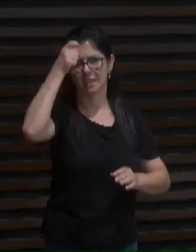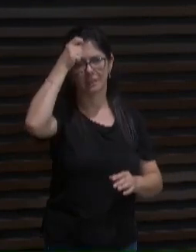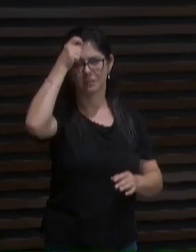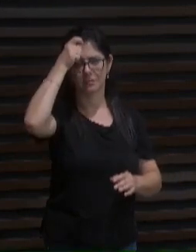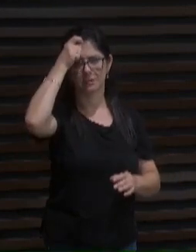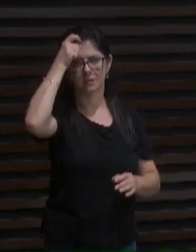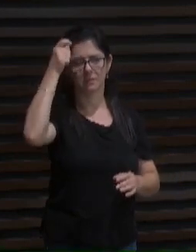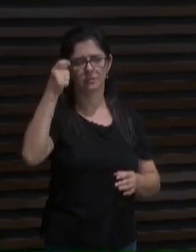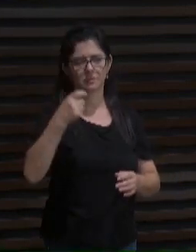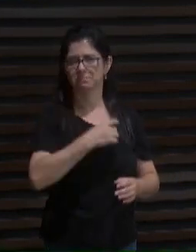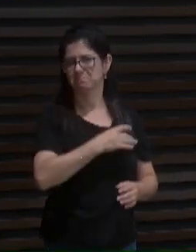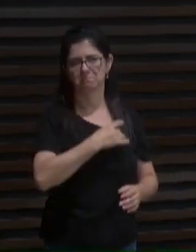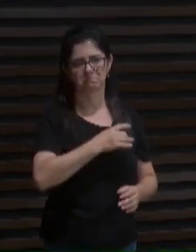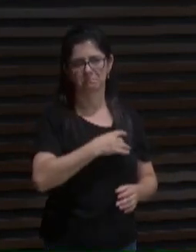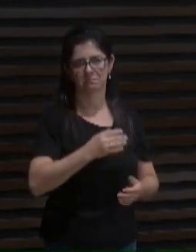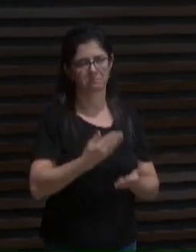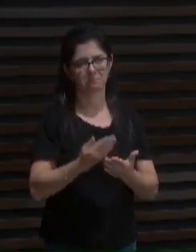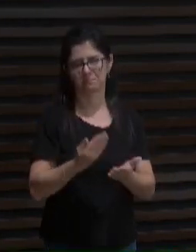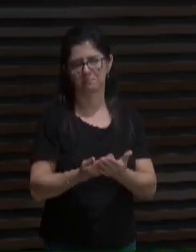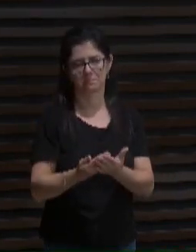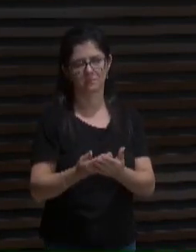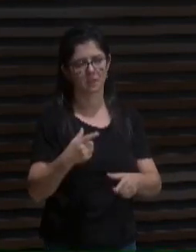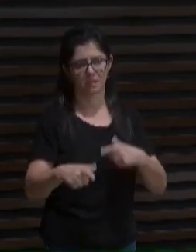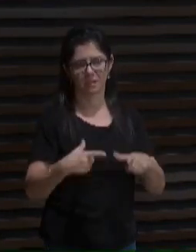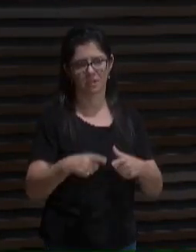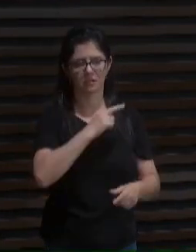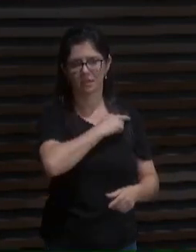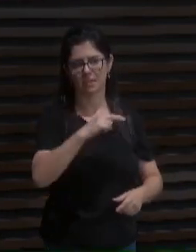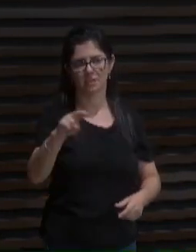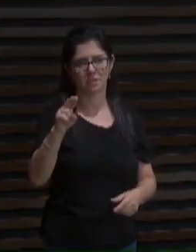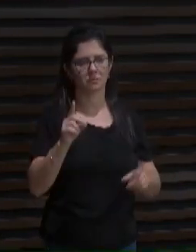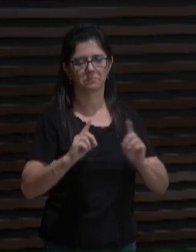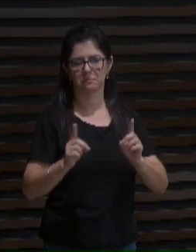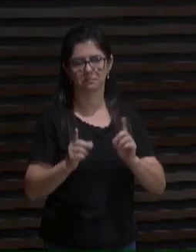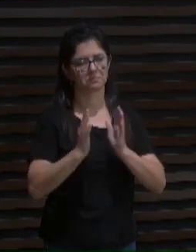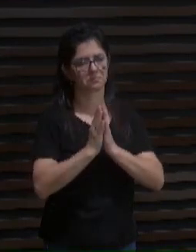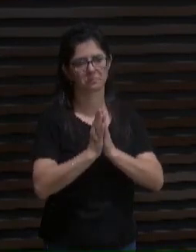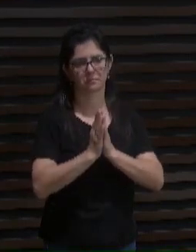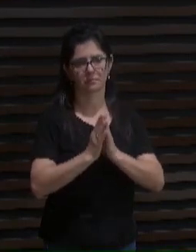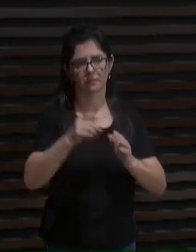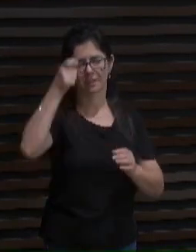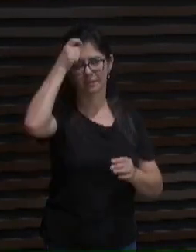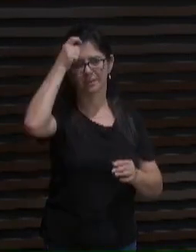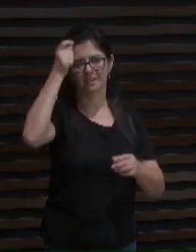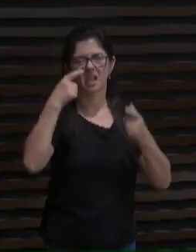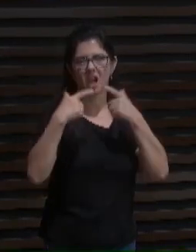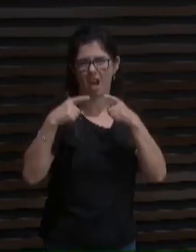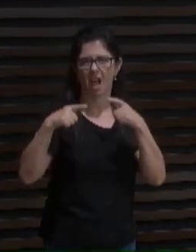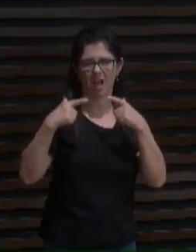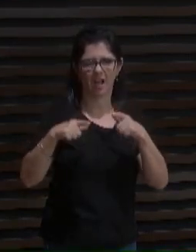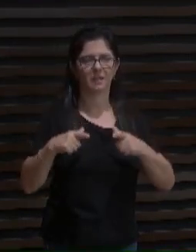o trabalho, nem a religião daqueles que não oram. Ele ri da nossa labuta, zomba de nossa